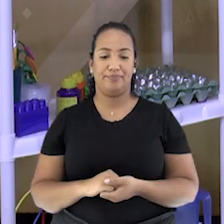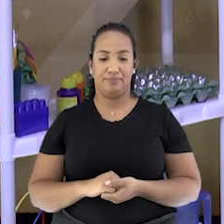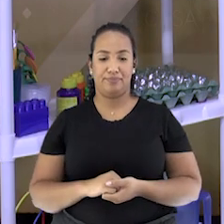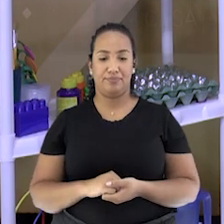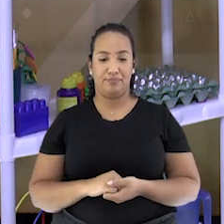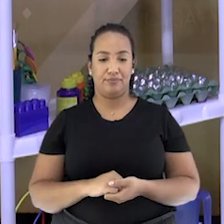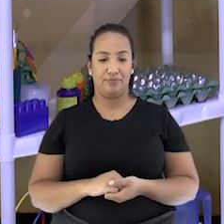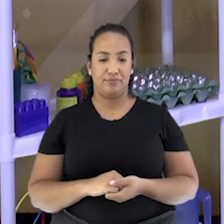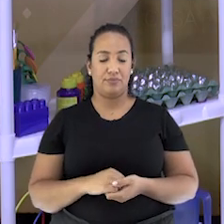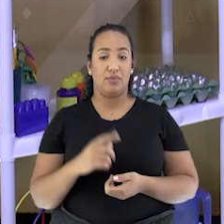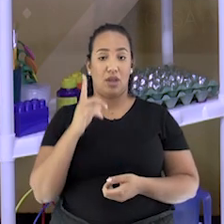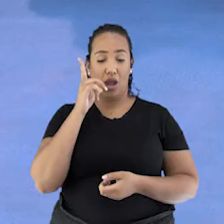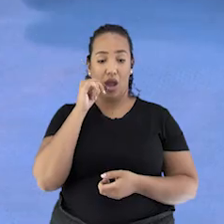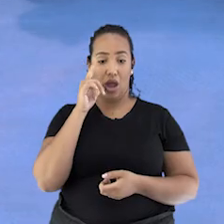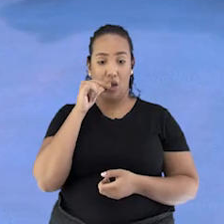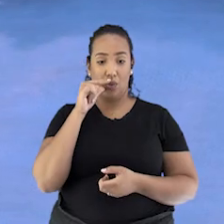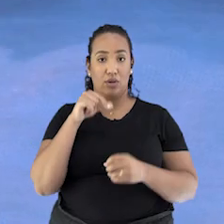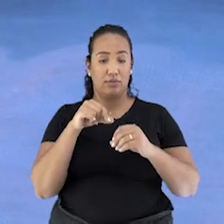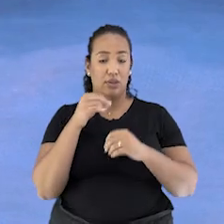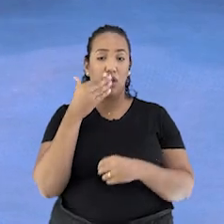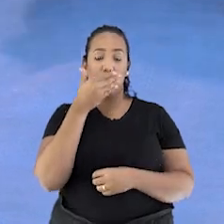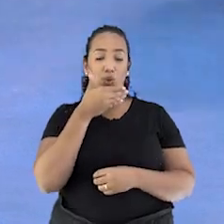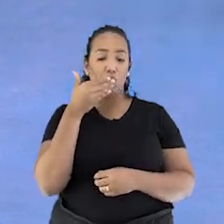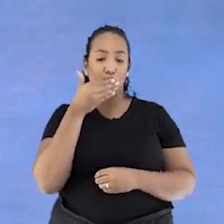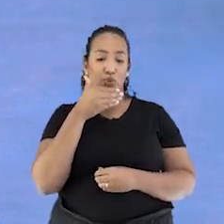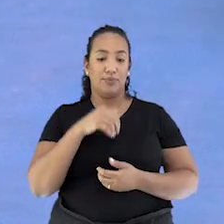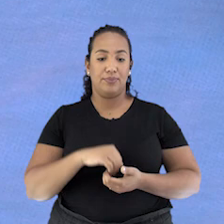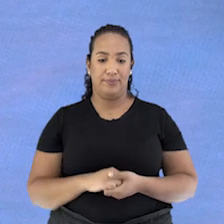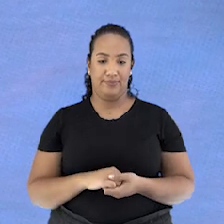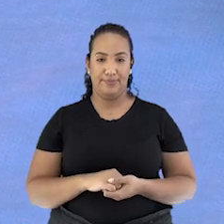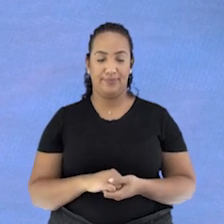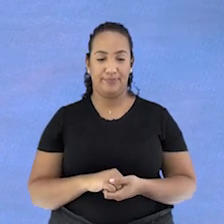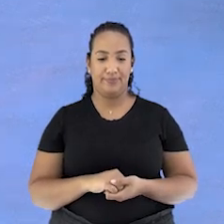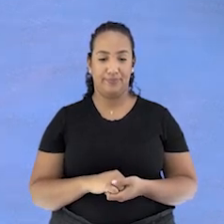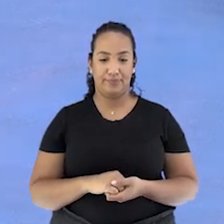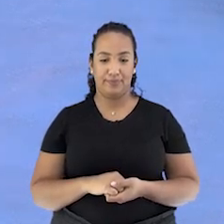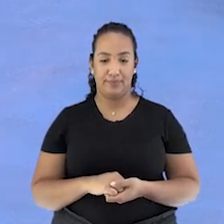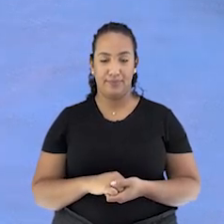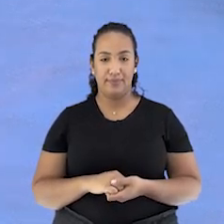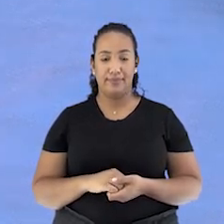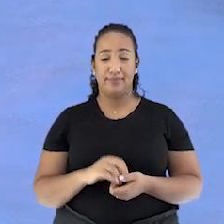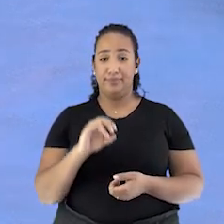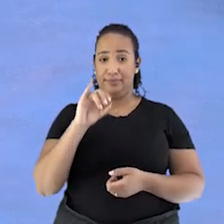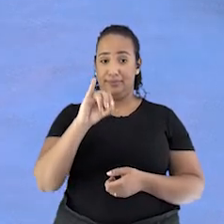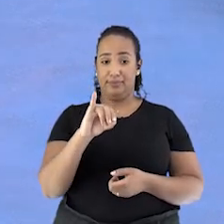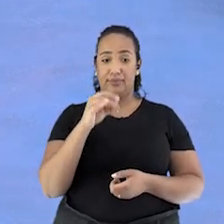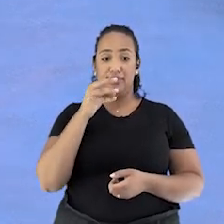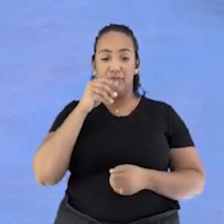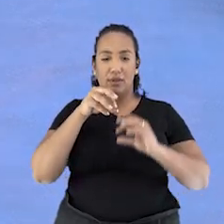Se colocarmos o açúcar dentro da água,